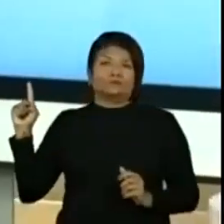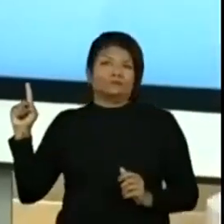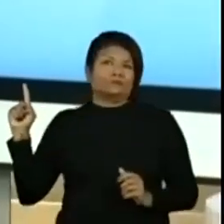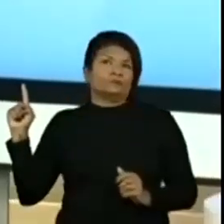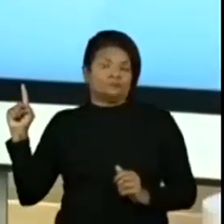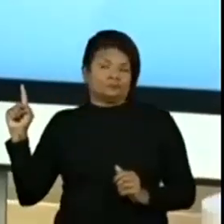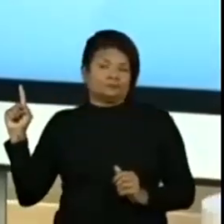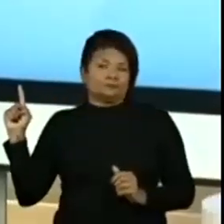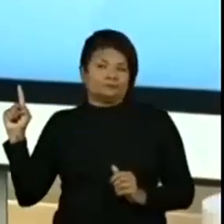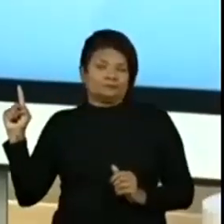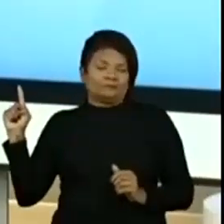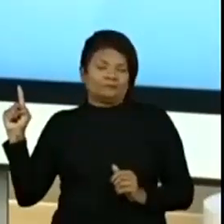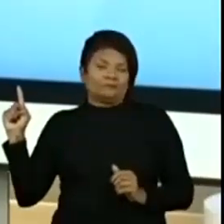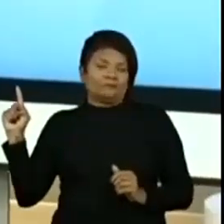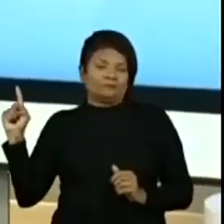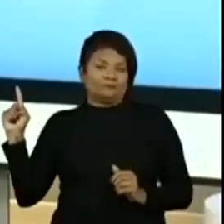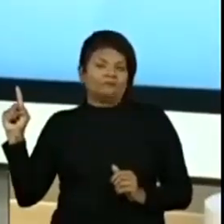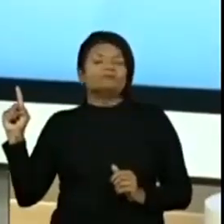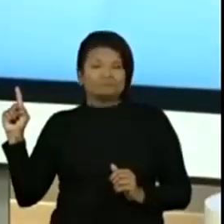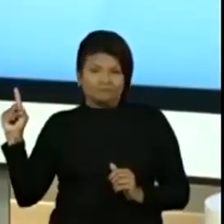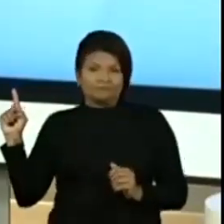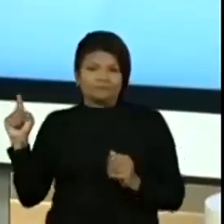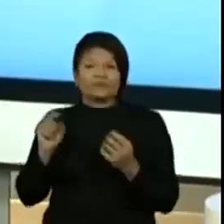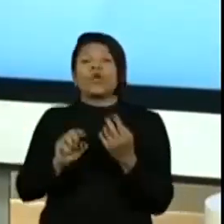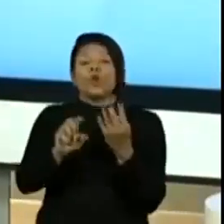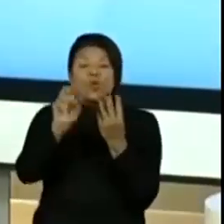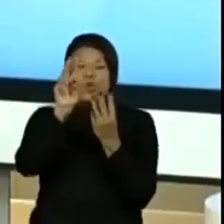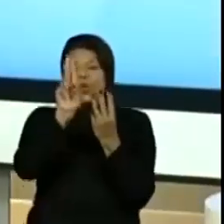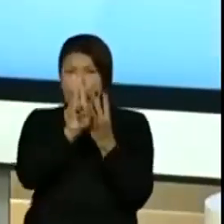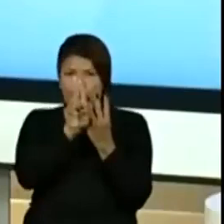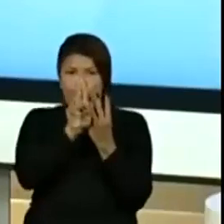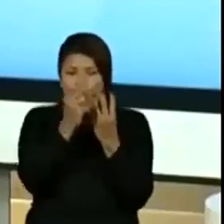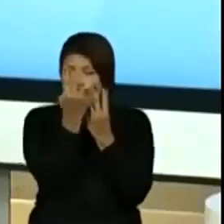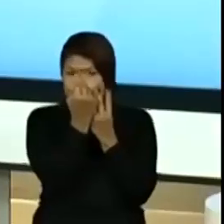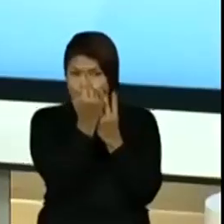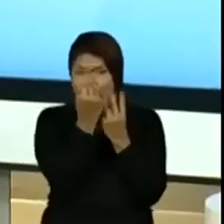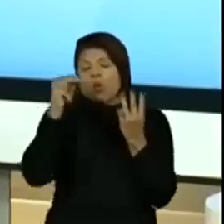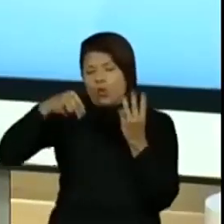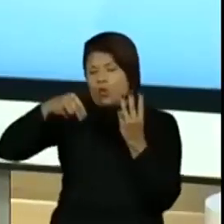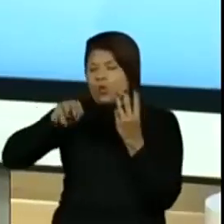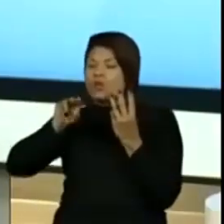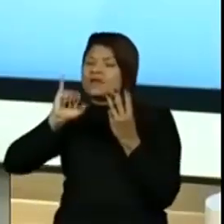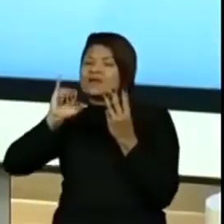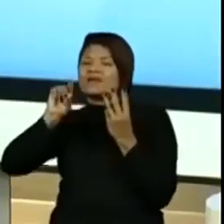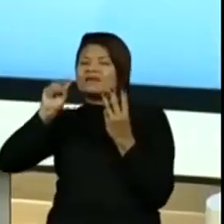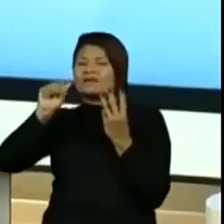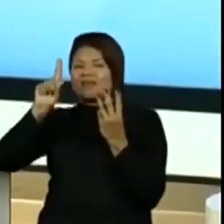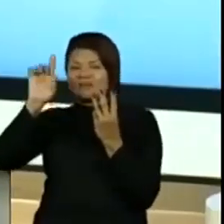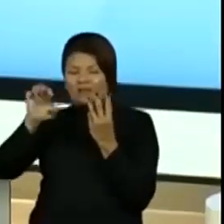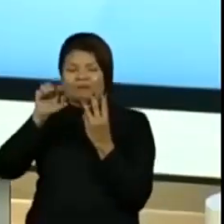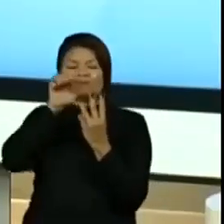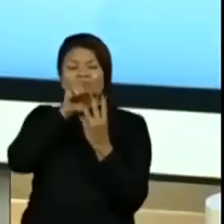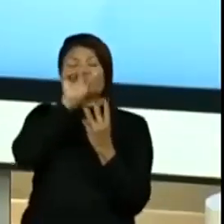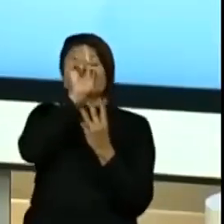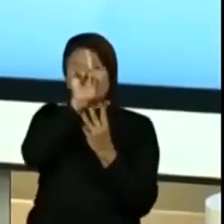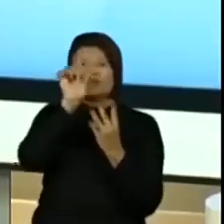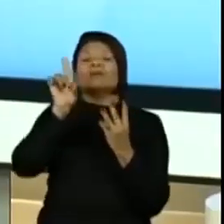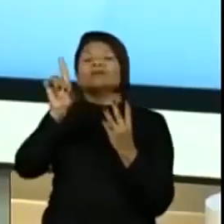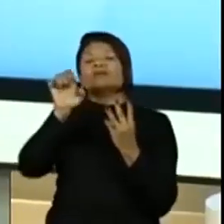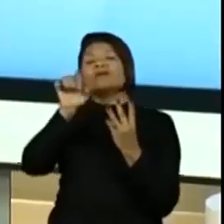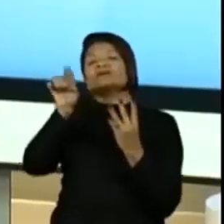dezena, centena. 1ª ordem, 2ª ordem, 3ª ordem. O que acontece